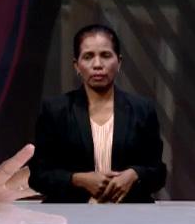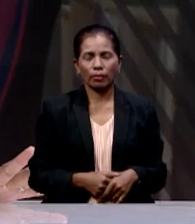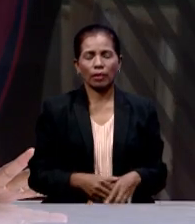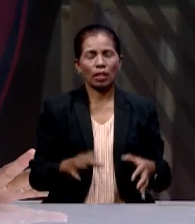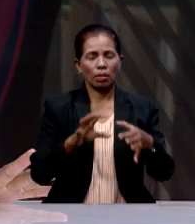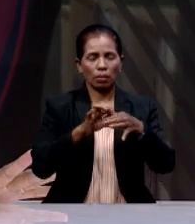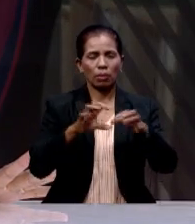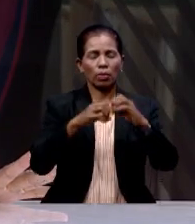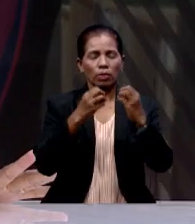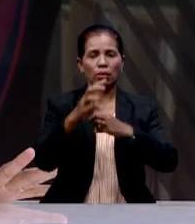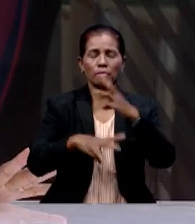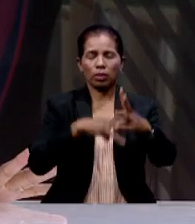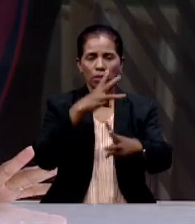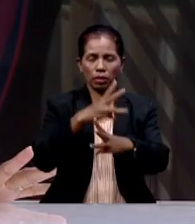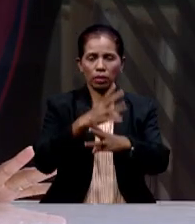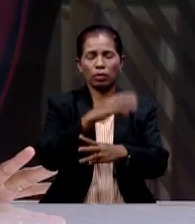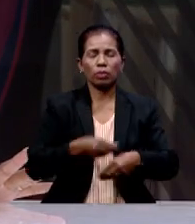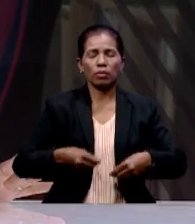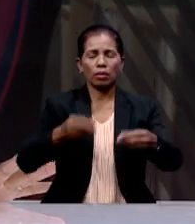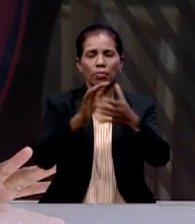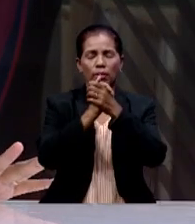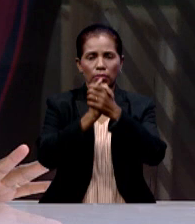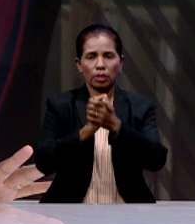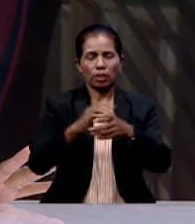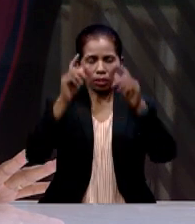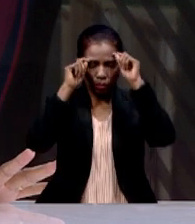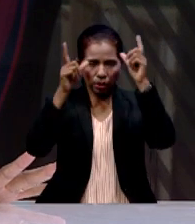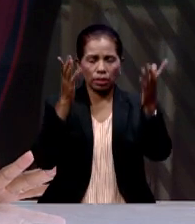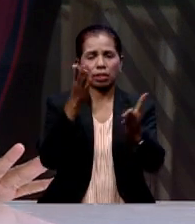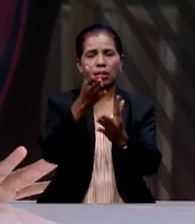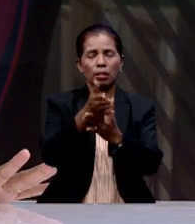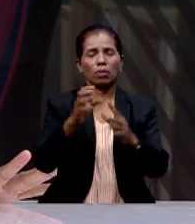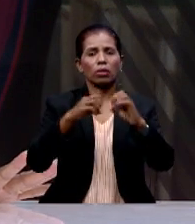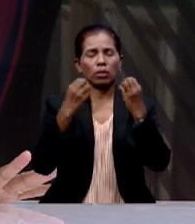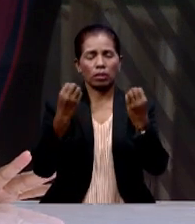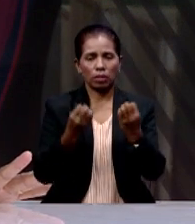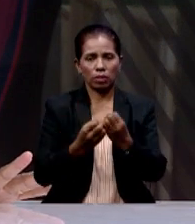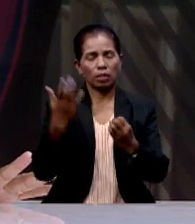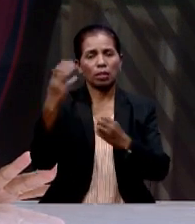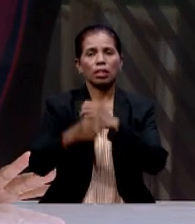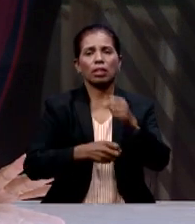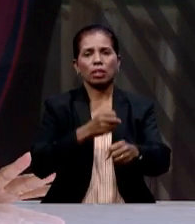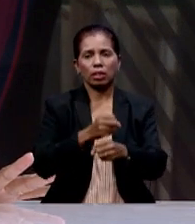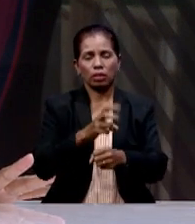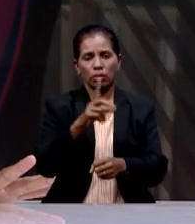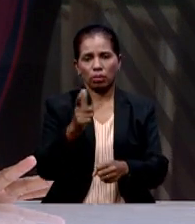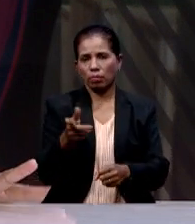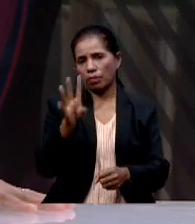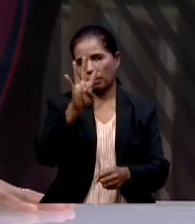Membru Organizasaun Mundiál, Komérsiu, Kongratula no apoia Adezaaun TL, tinan, bo organizasaun refere e tinan di hundua ruan ulu